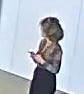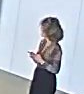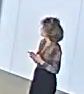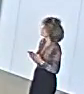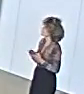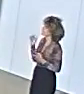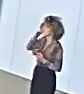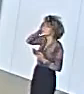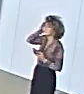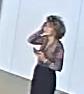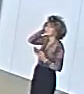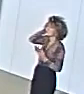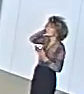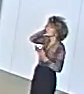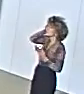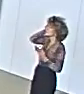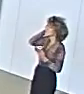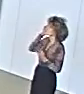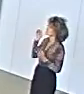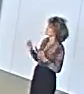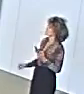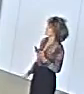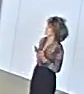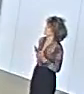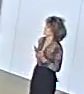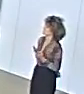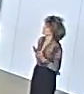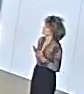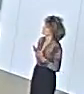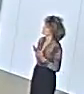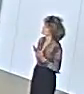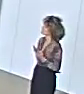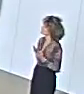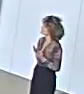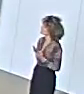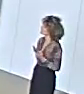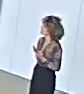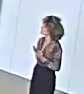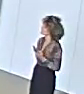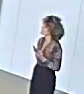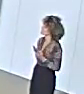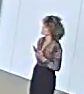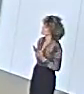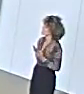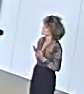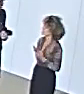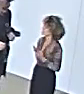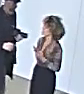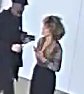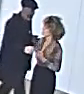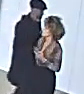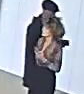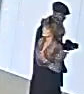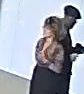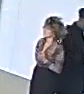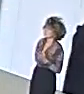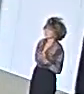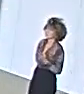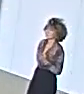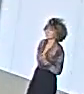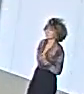4 continentes: Europa, América, Ásia, África. E na década